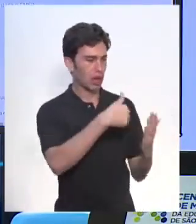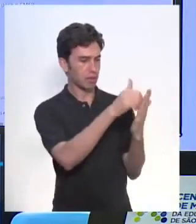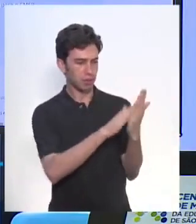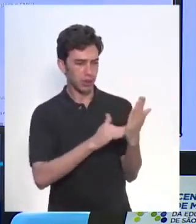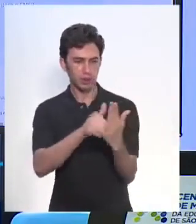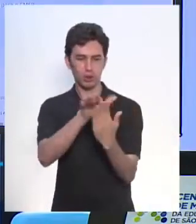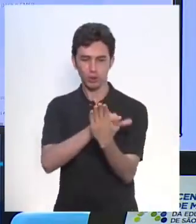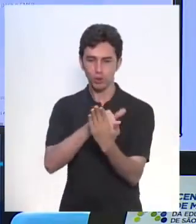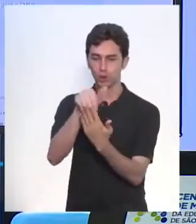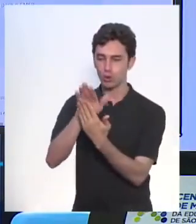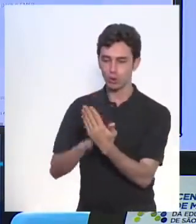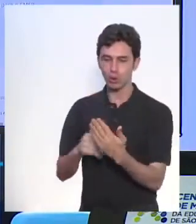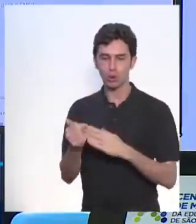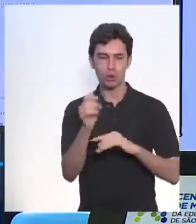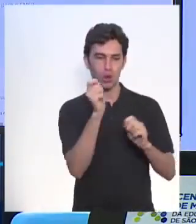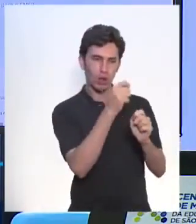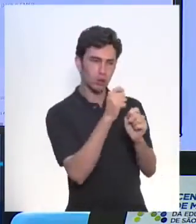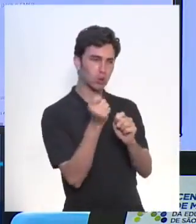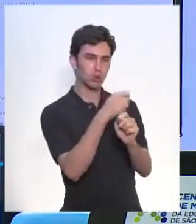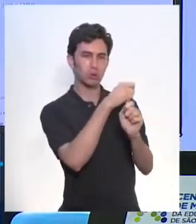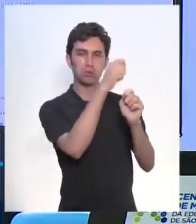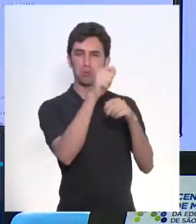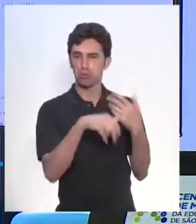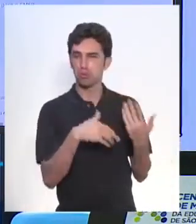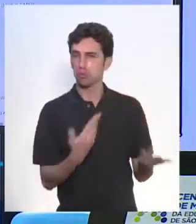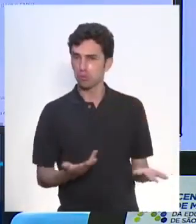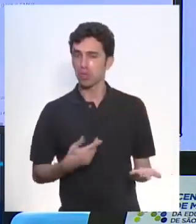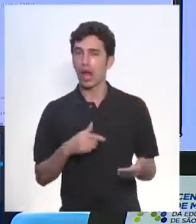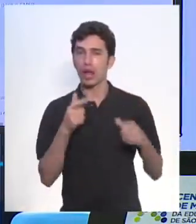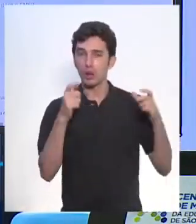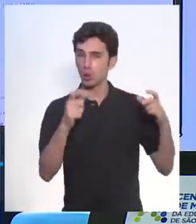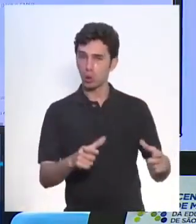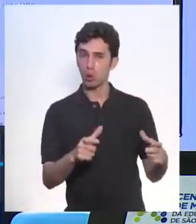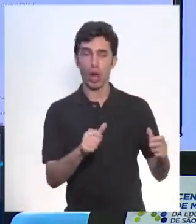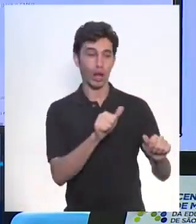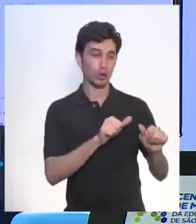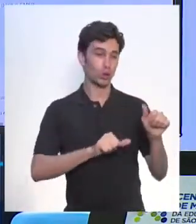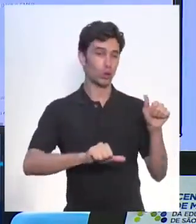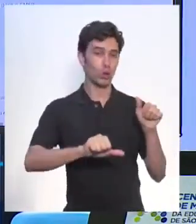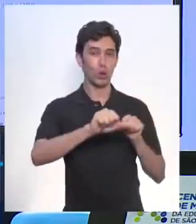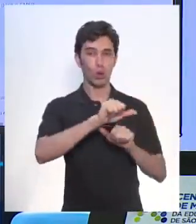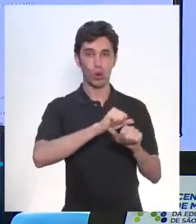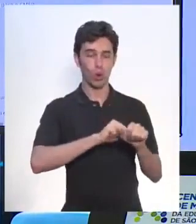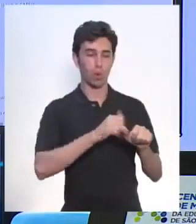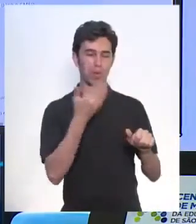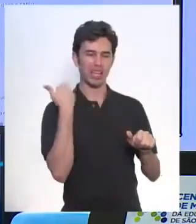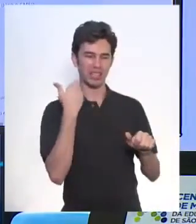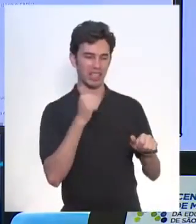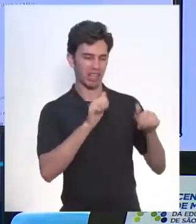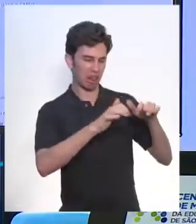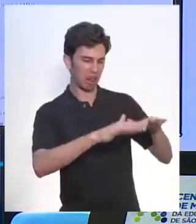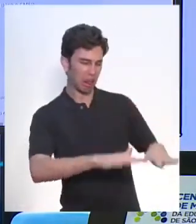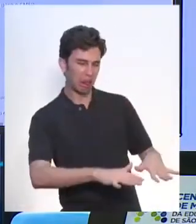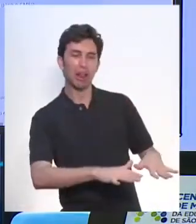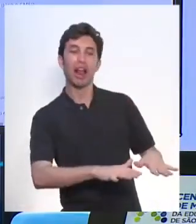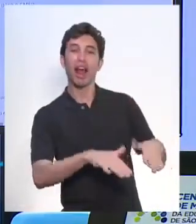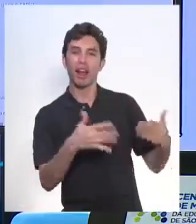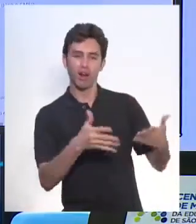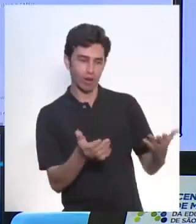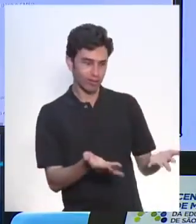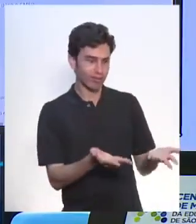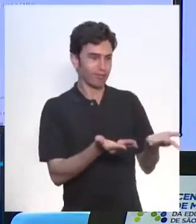pinturas, esculturas, né, ou seja, tornar este lugar degradado em um lugar belo, agradável aos olhos,